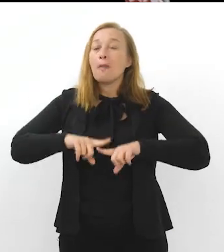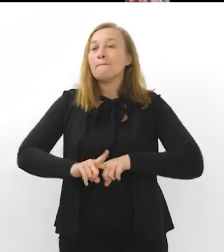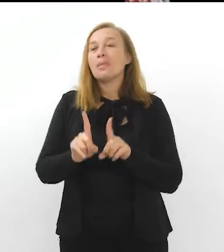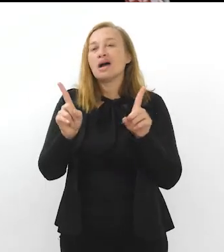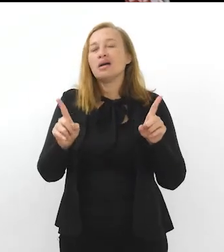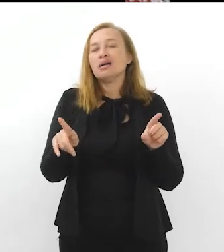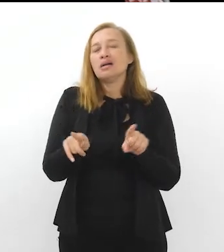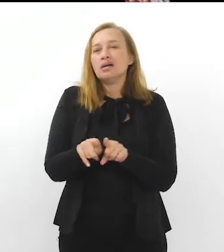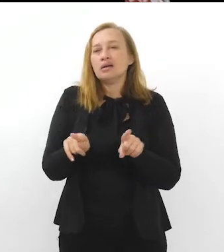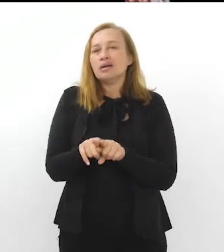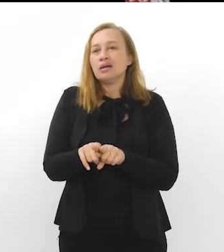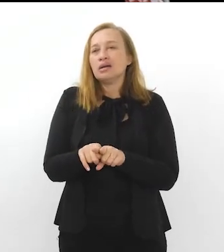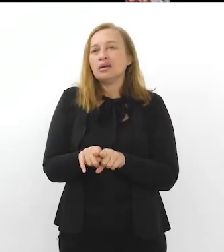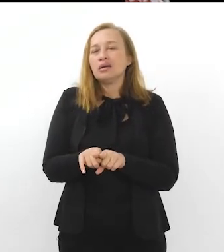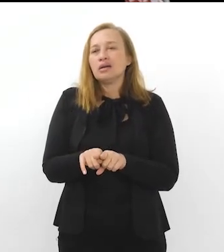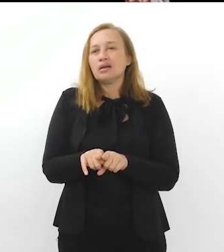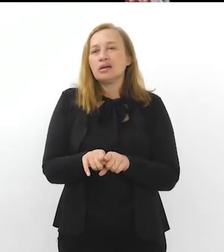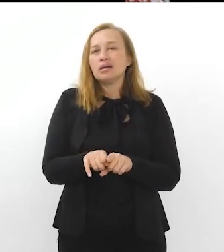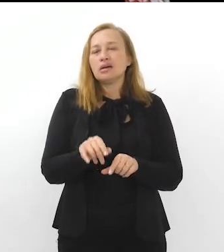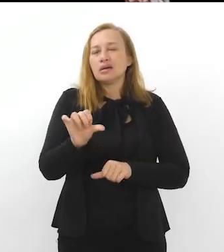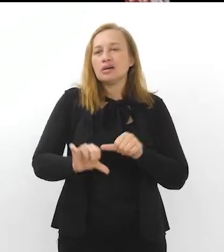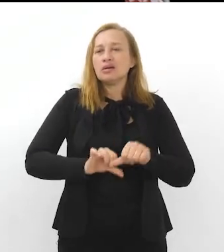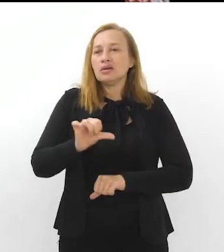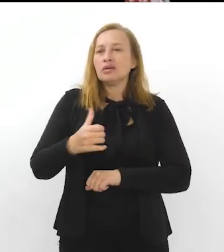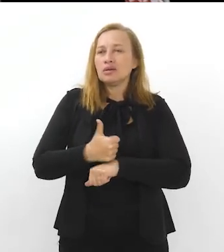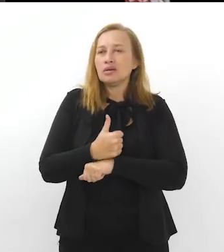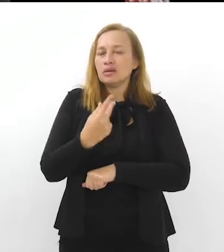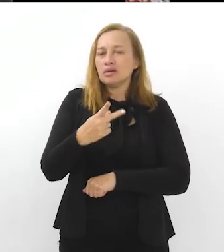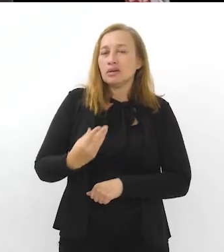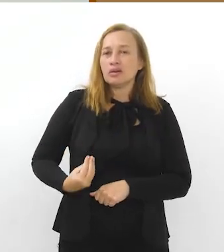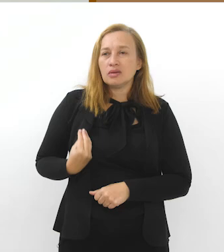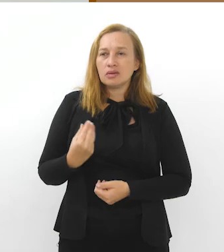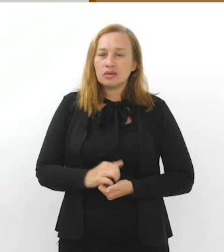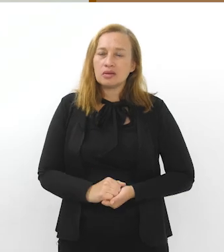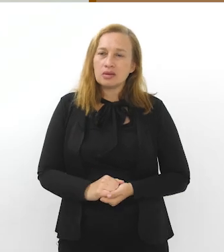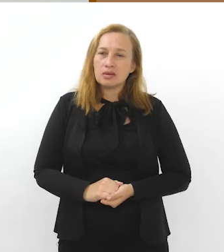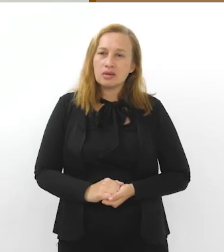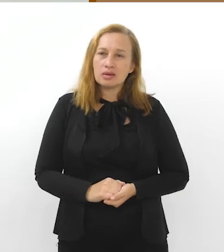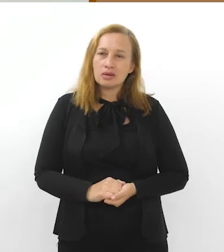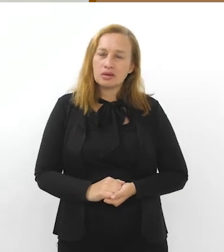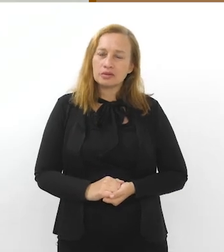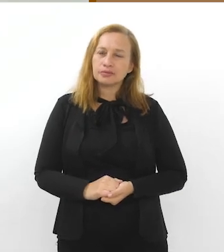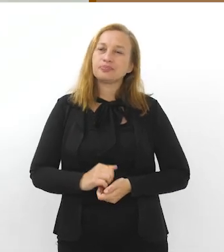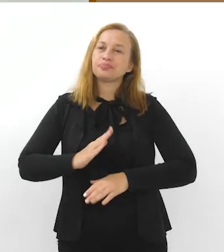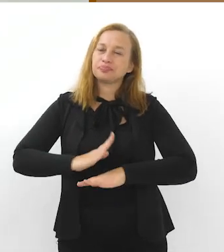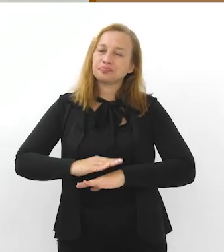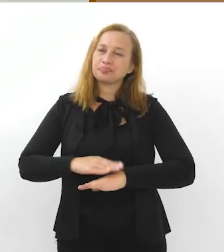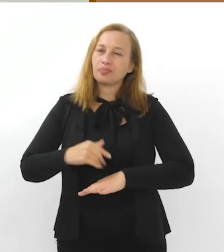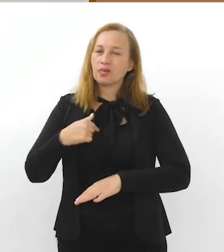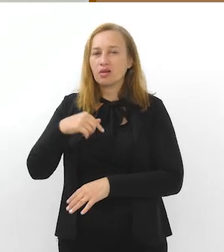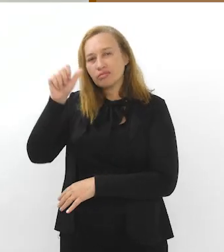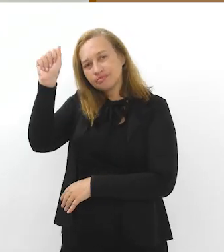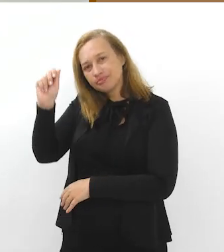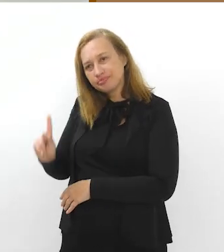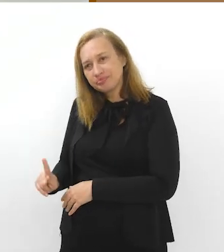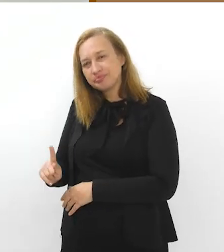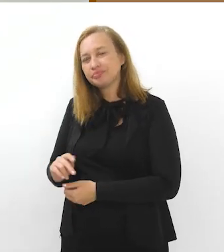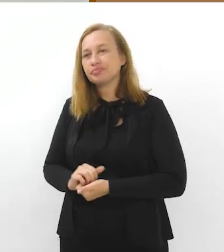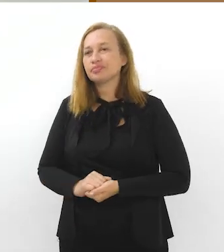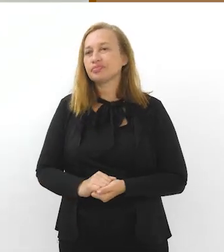lazer, mas que acabaram virando também uma profissão para você? A partir do momento que eu me